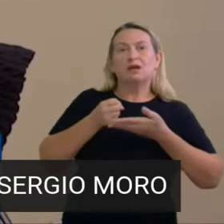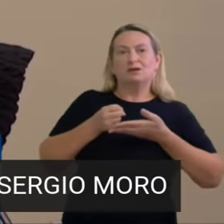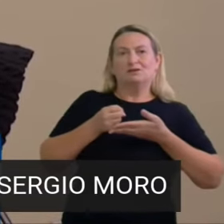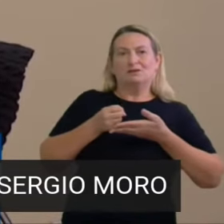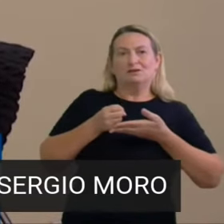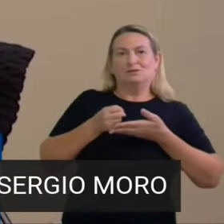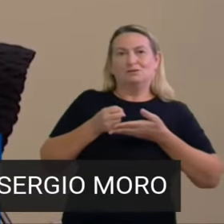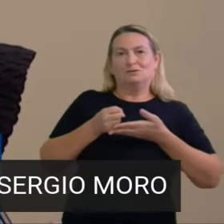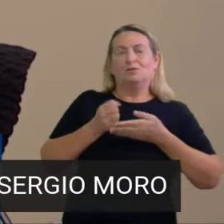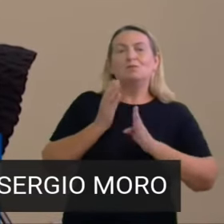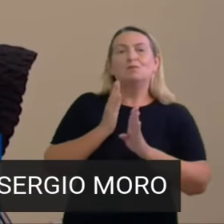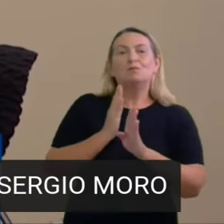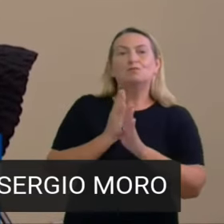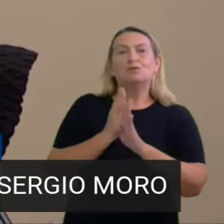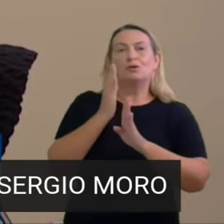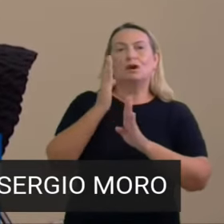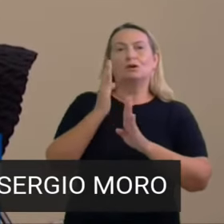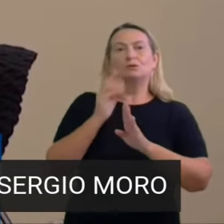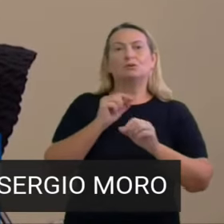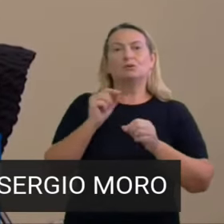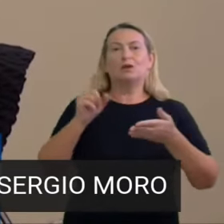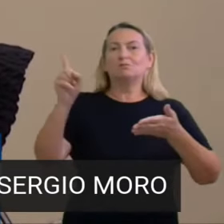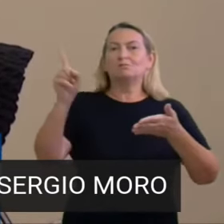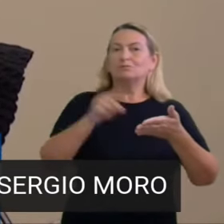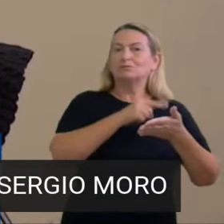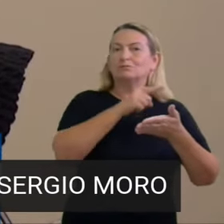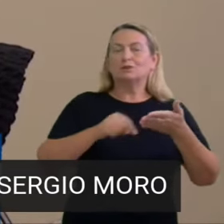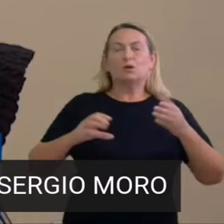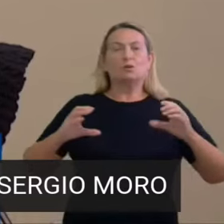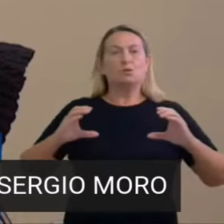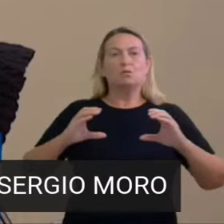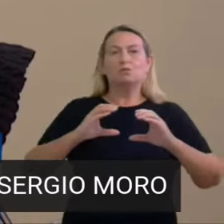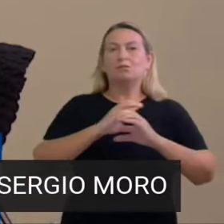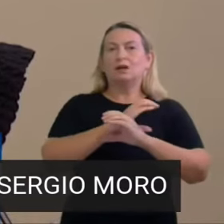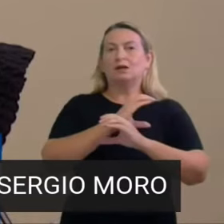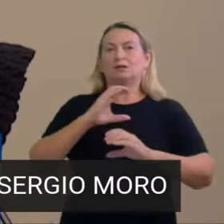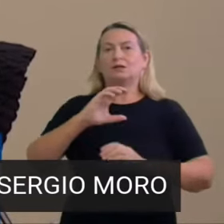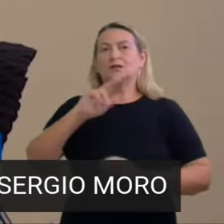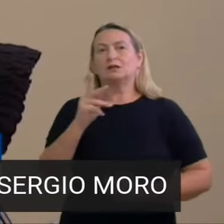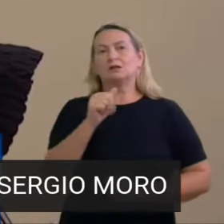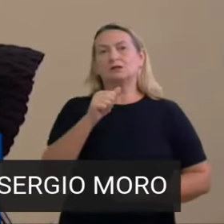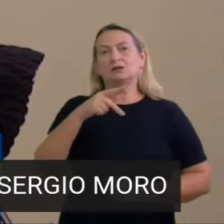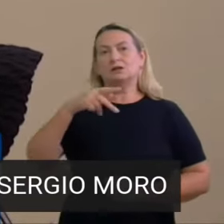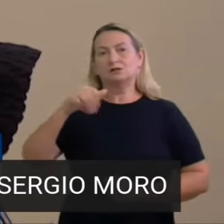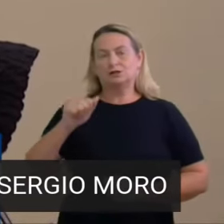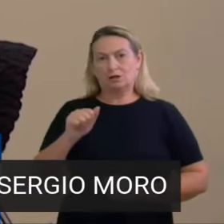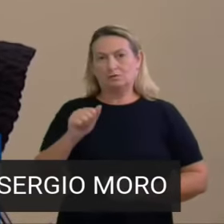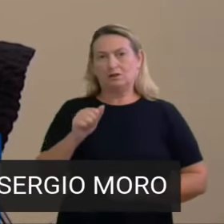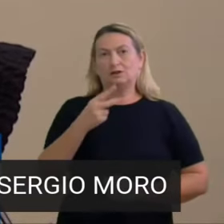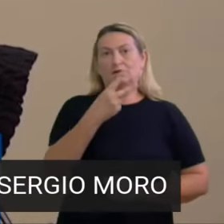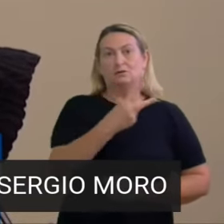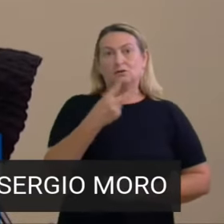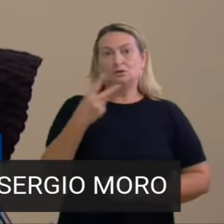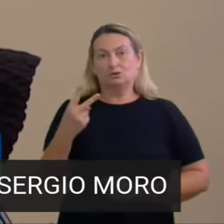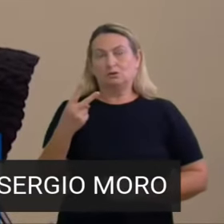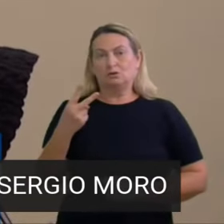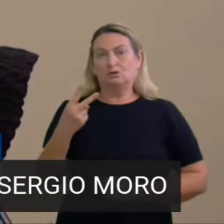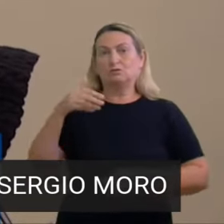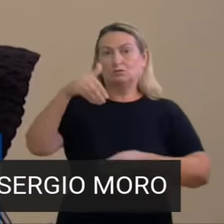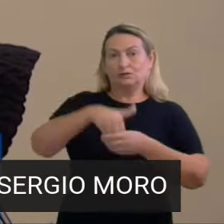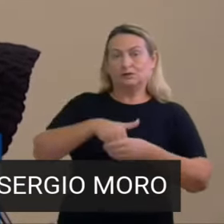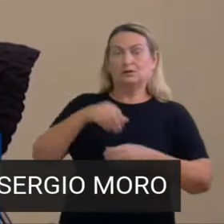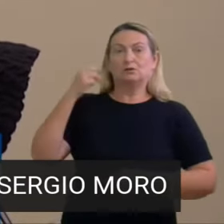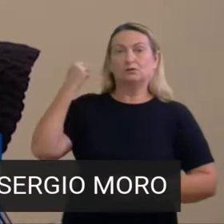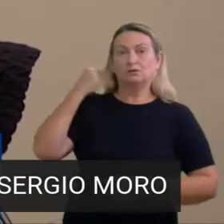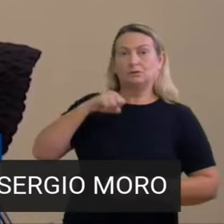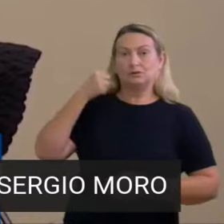decorrência, impõe-se a cassação integral da chapa eleita no pleito de 22 para o Senado e a inigibilidade de